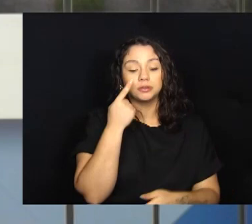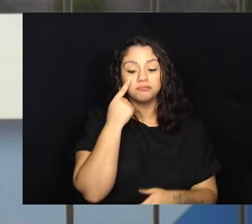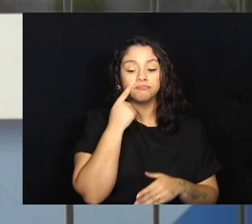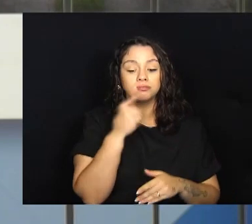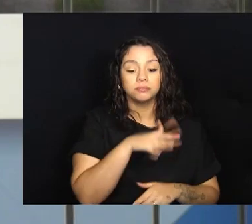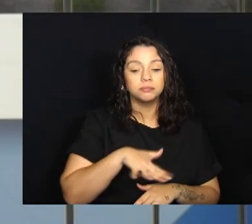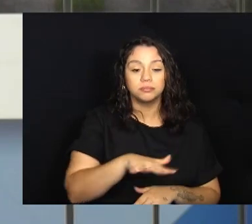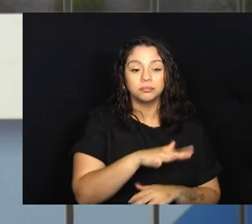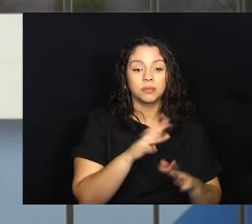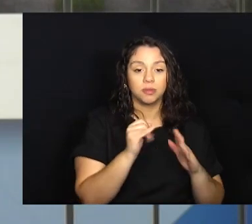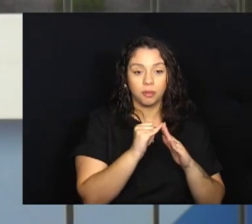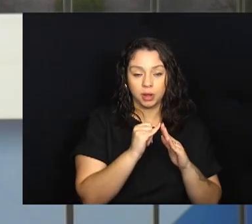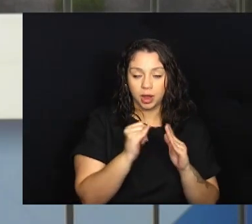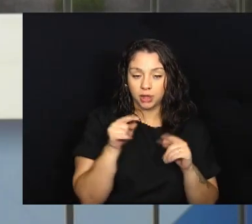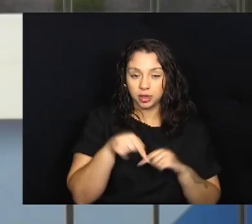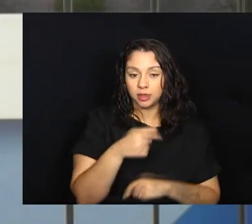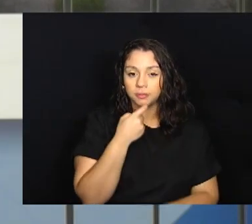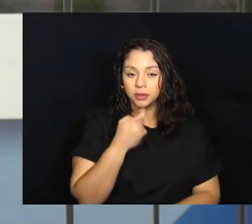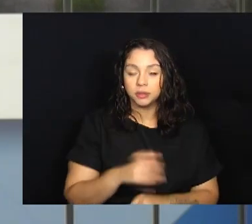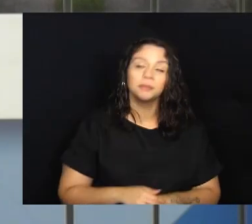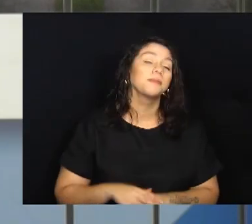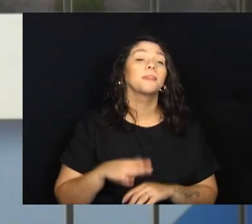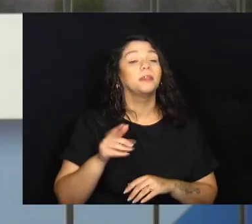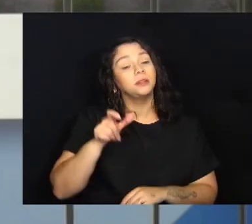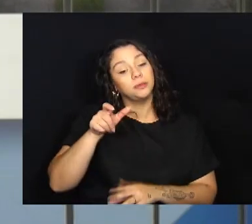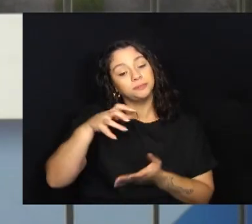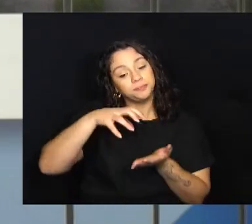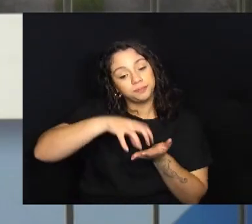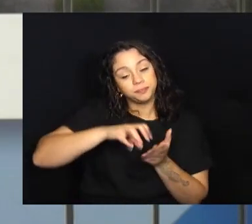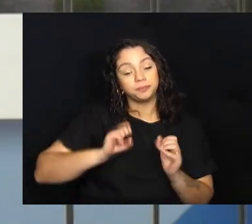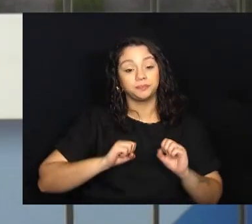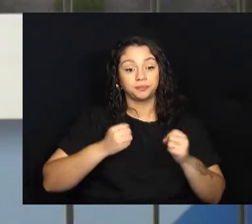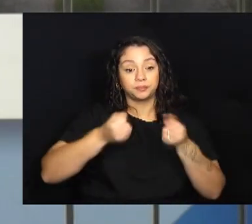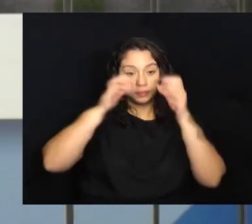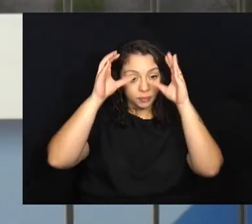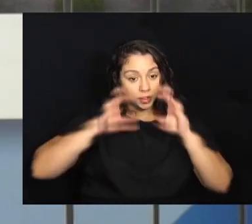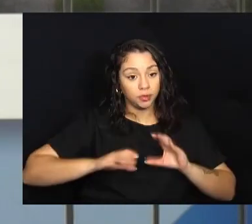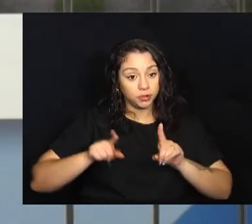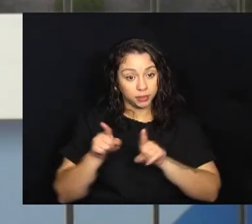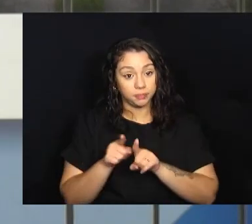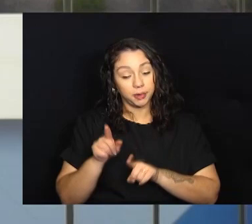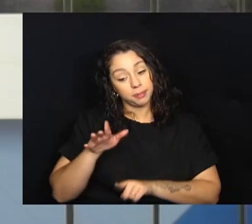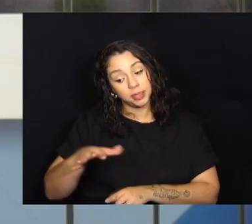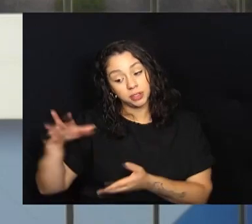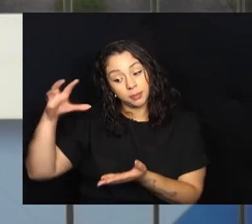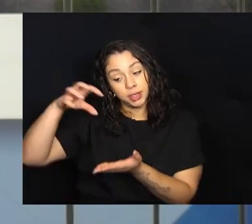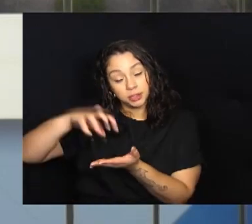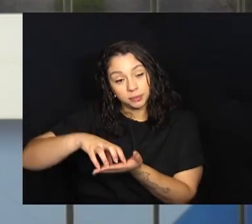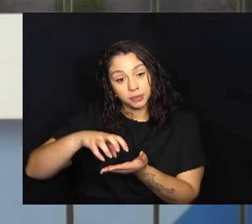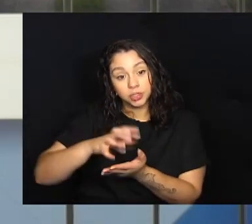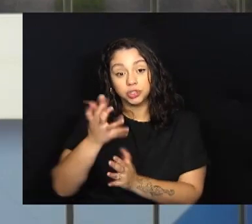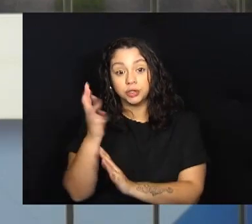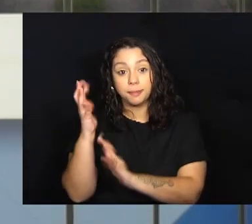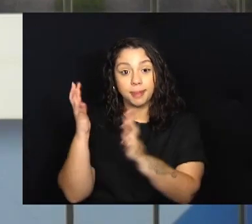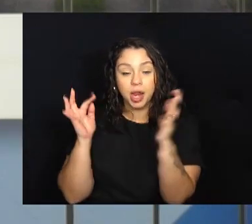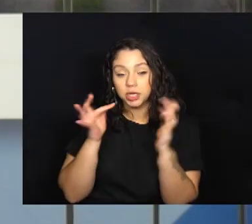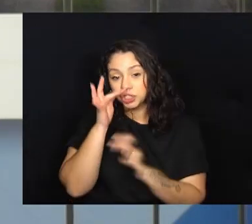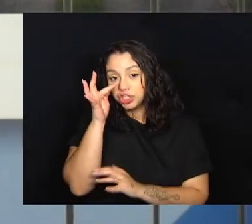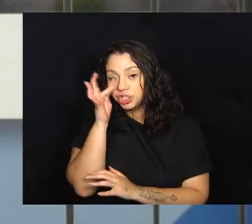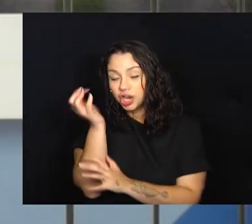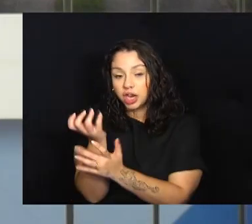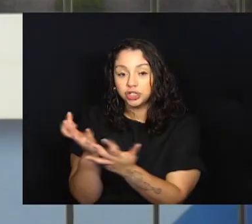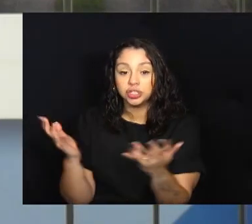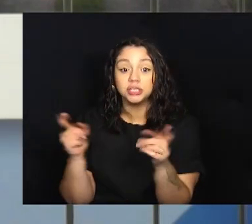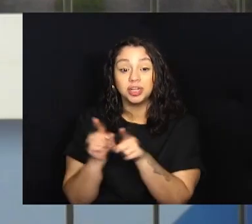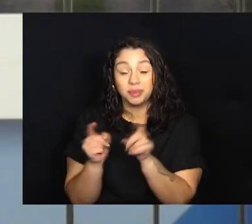cidade de Campinas. Então, a Defesa Civil é uma delas, mas também o Departamento de Parques e Jardins. Né? O Departamento de Parques e Jardins também está com déficit de